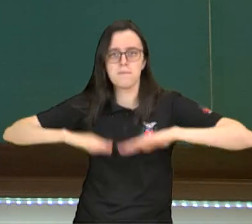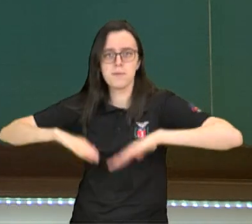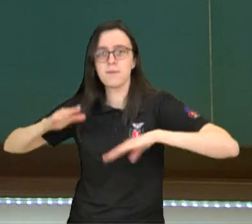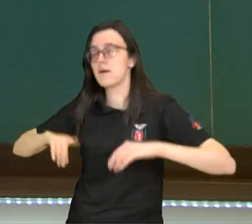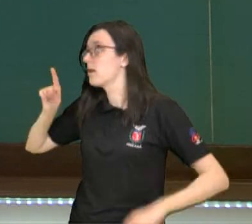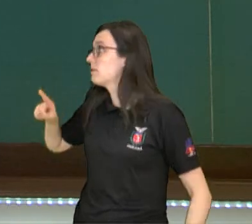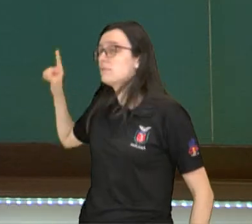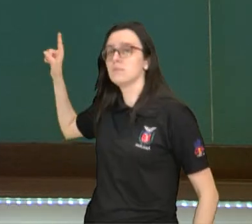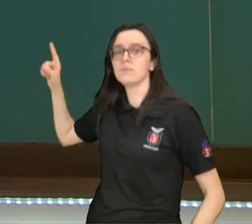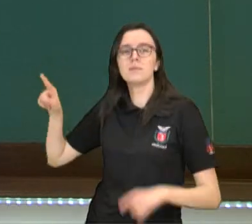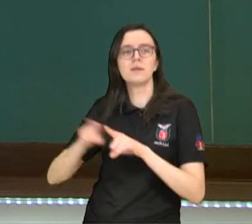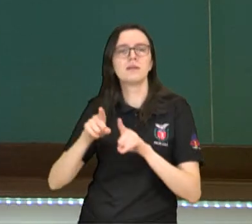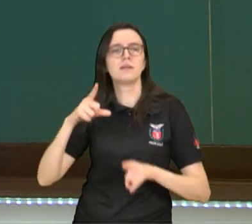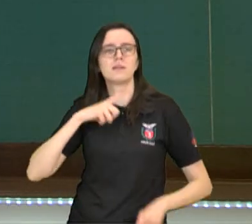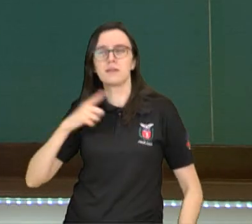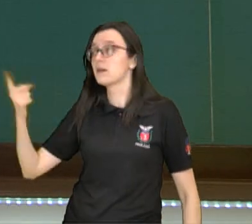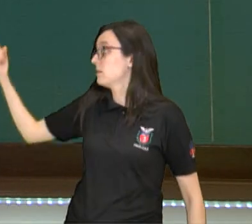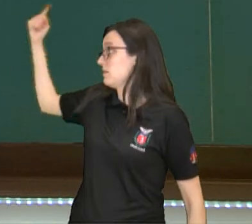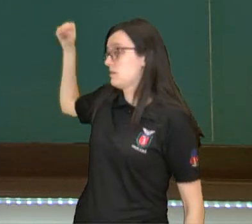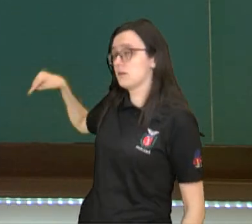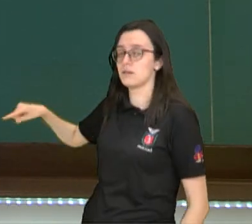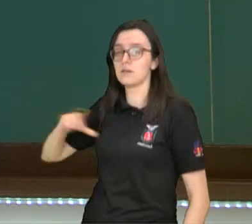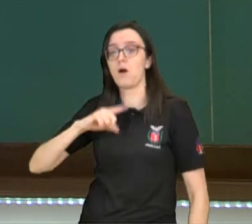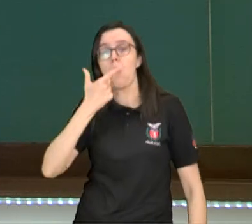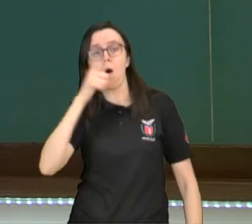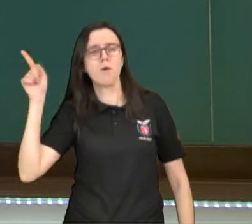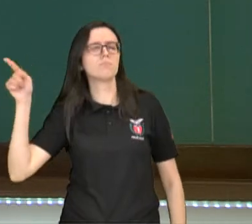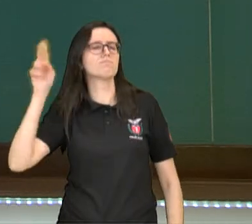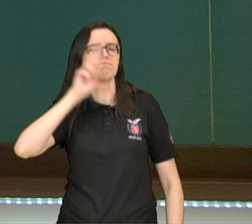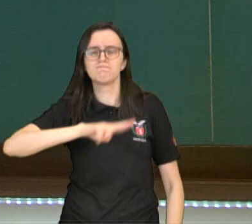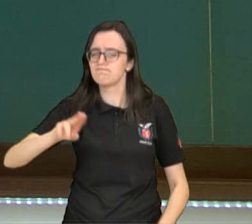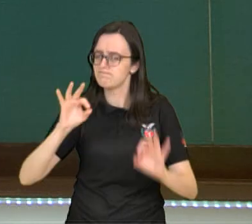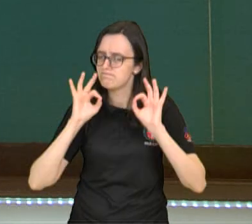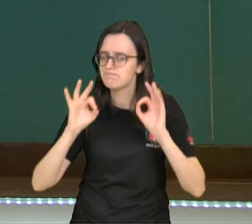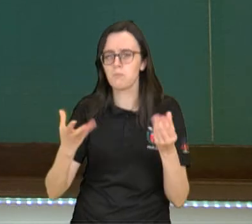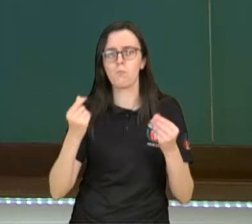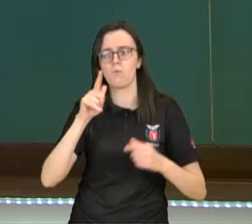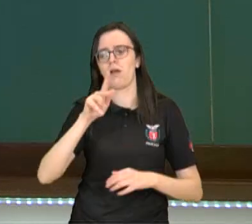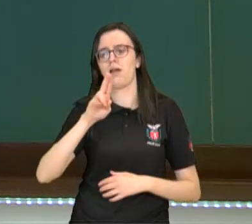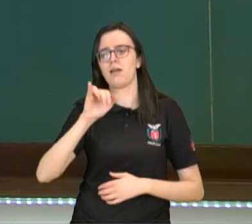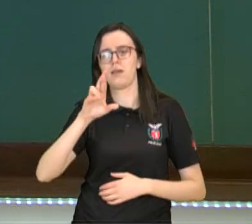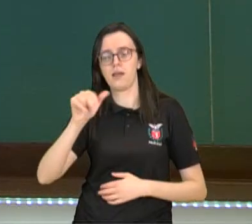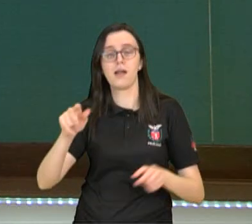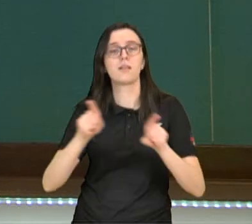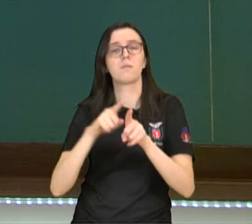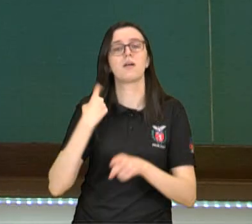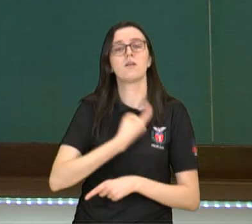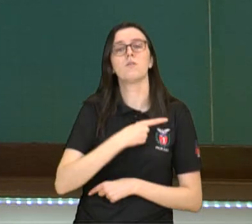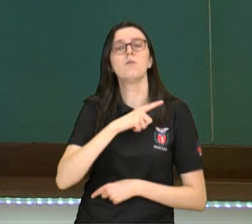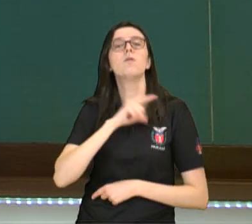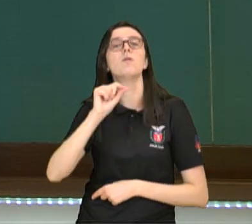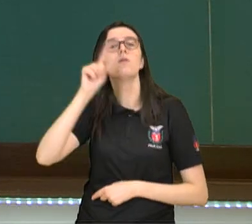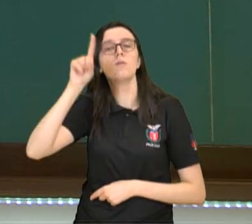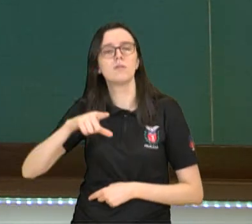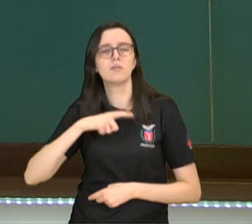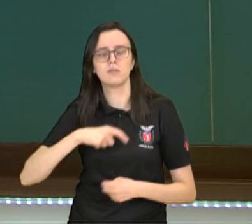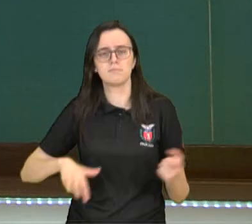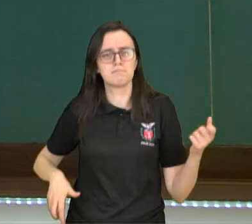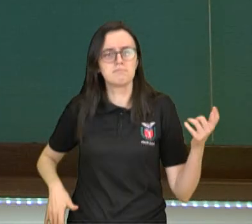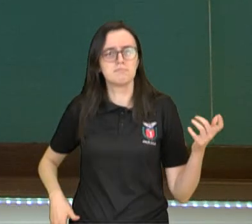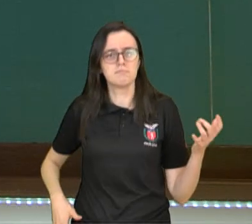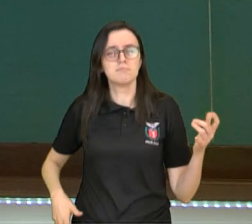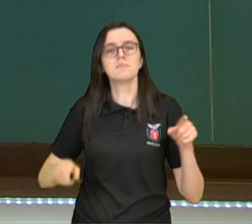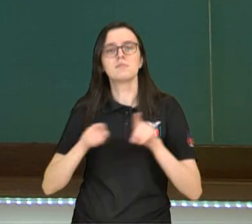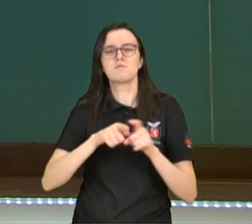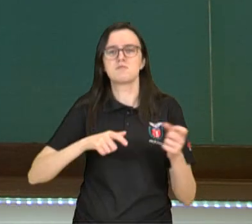slide. Nós temos a guira, tá? É outro elemento muito utilizado na bachata. Nós temos o baixo e a